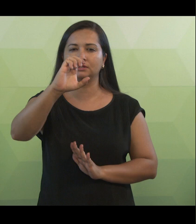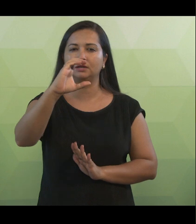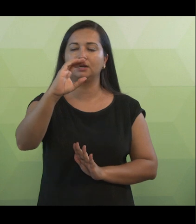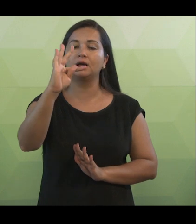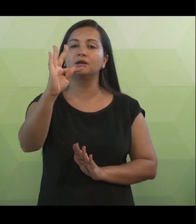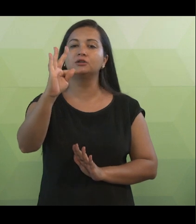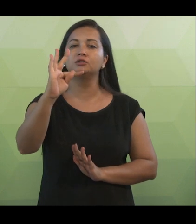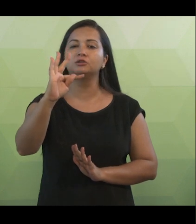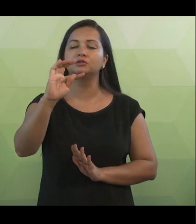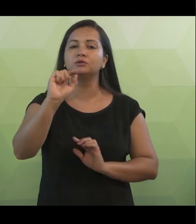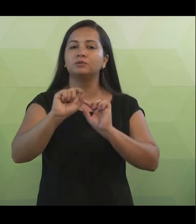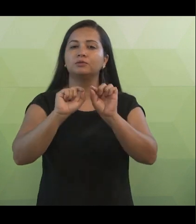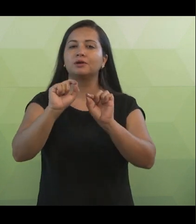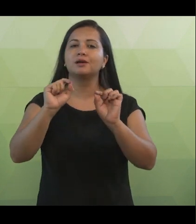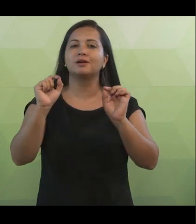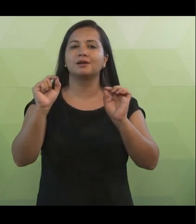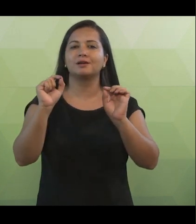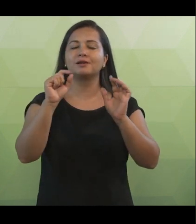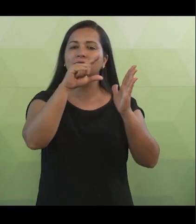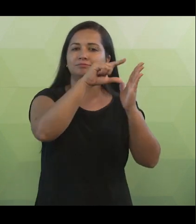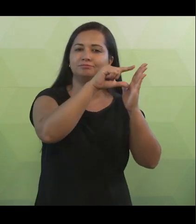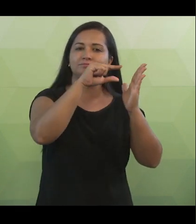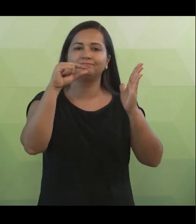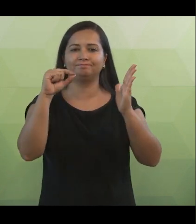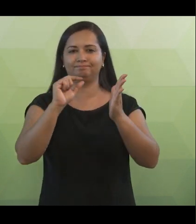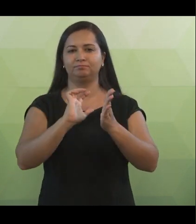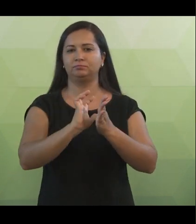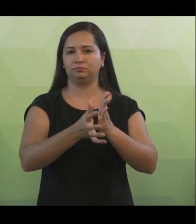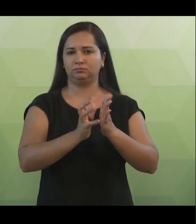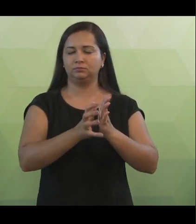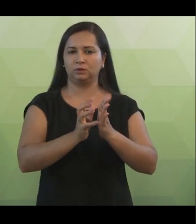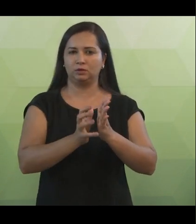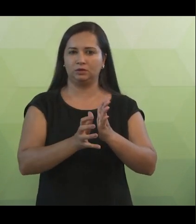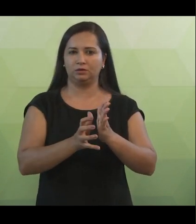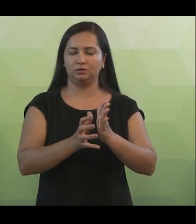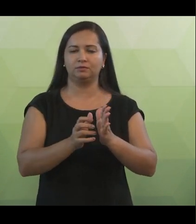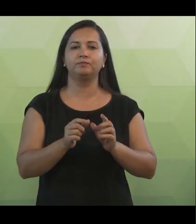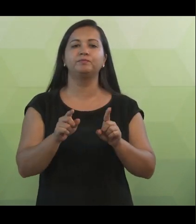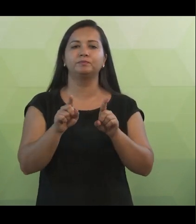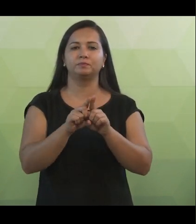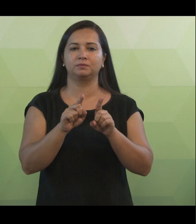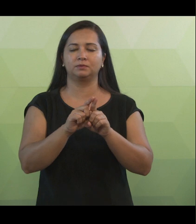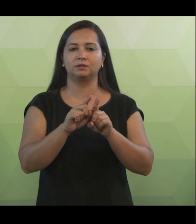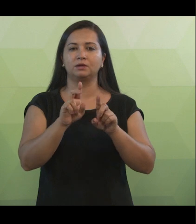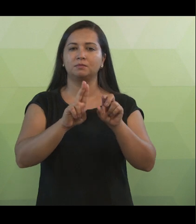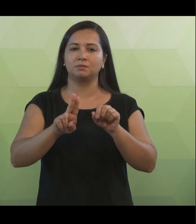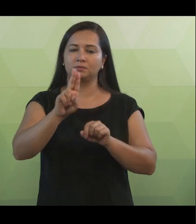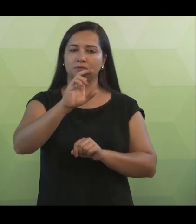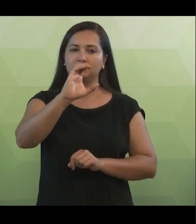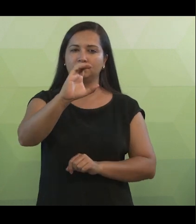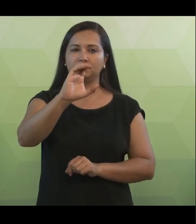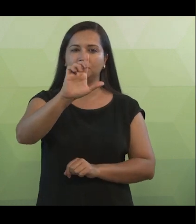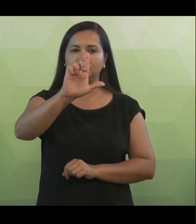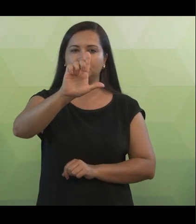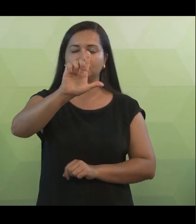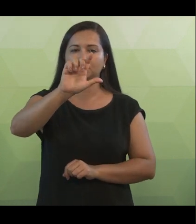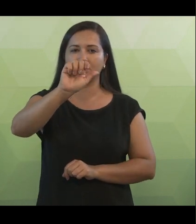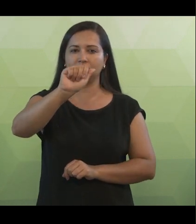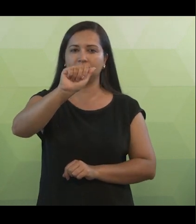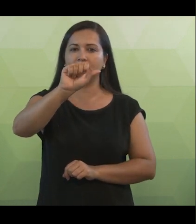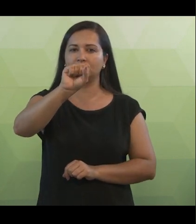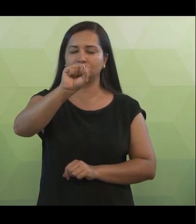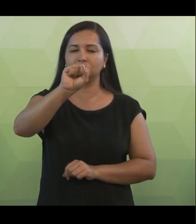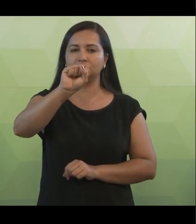dados de um banco de dados. É utilizado também a cláusula where, que é usada para filtrar